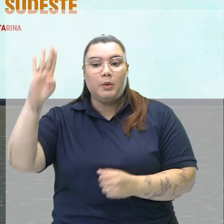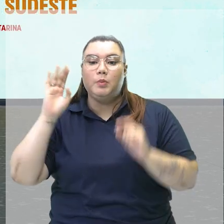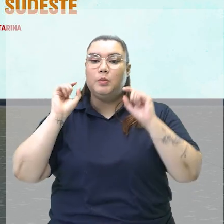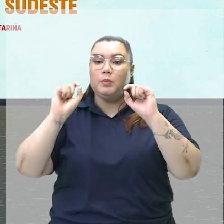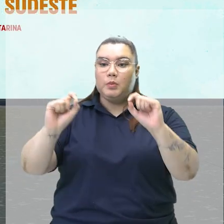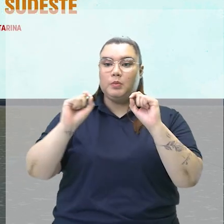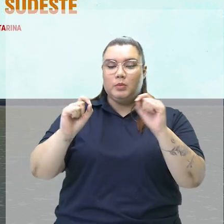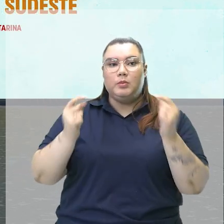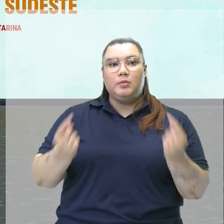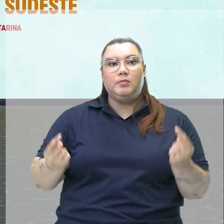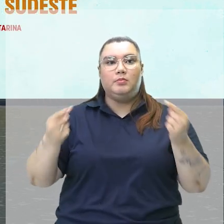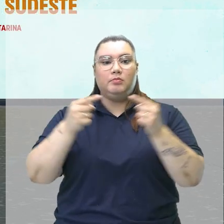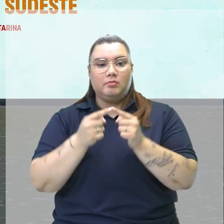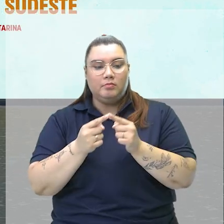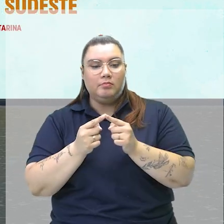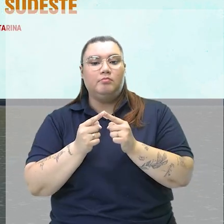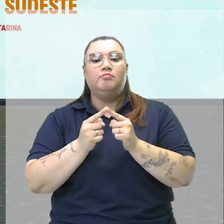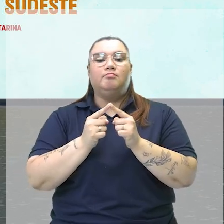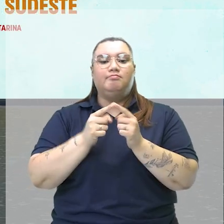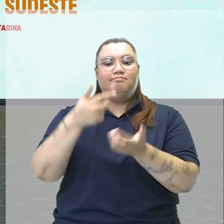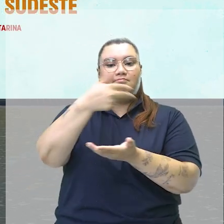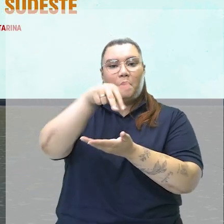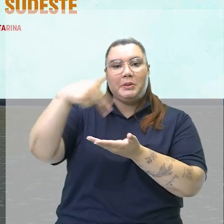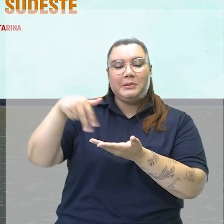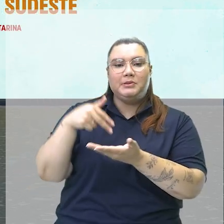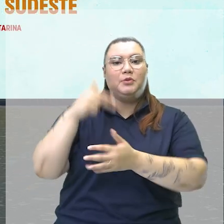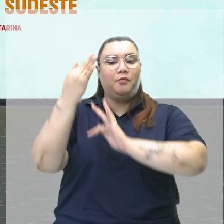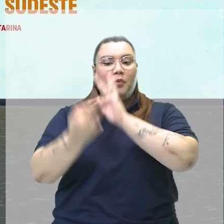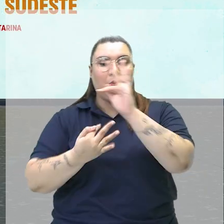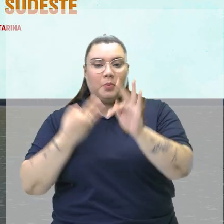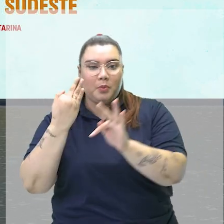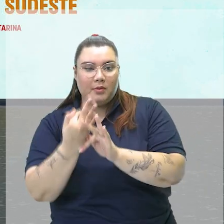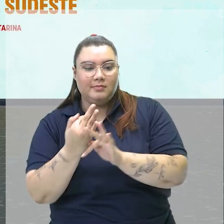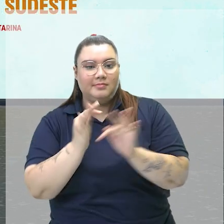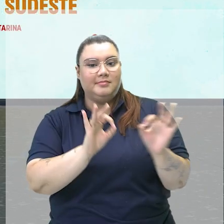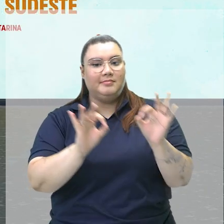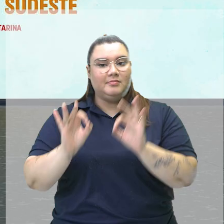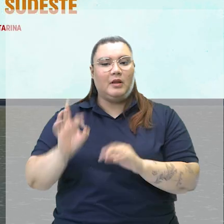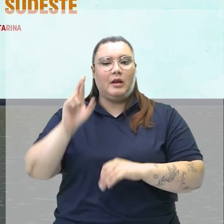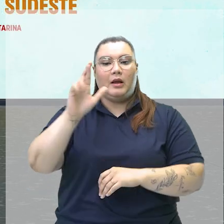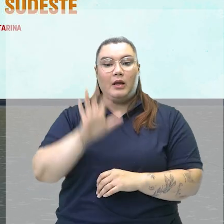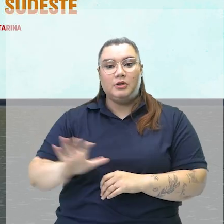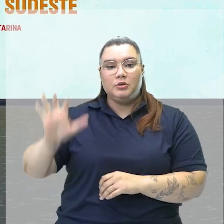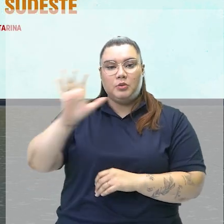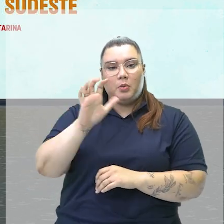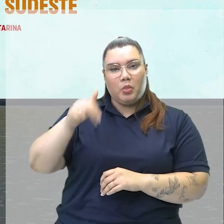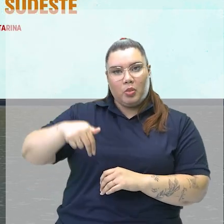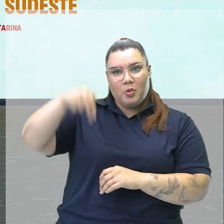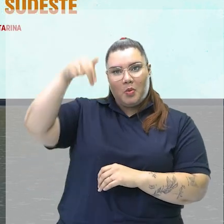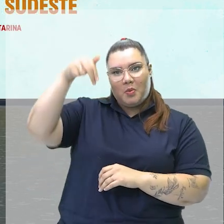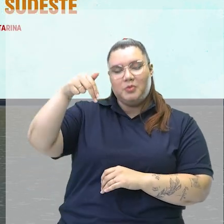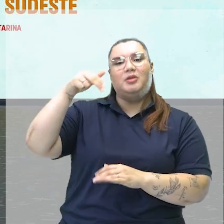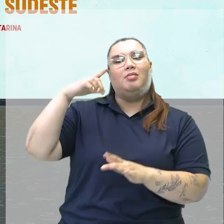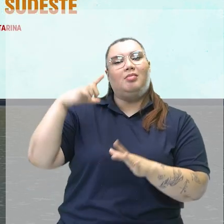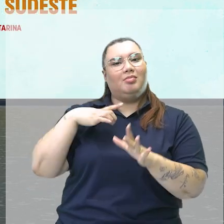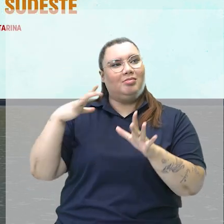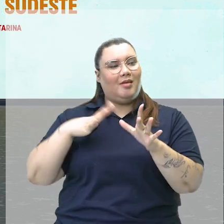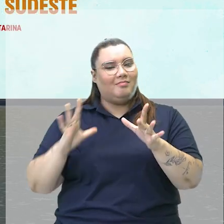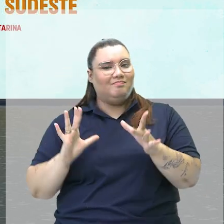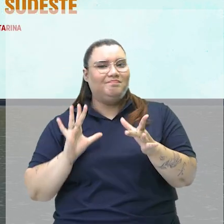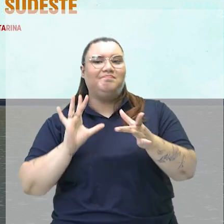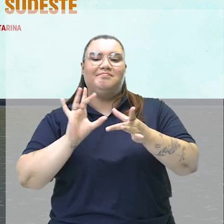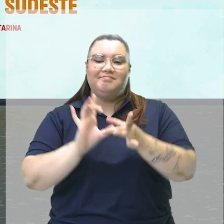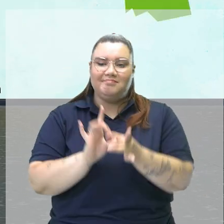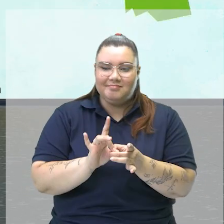no que se diz a respeito das danças folclóricas. E a região norte não ficaria de fora disso, não é